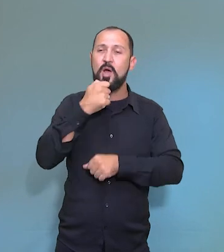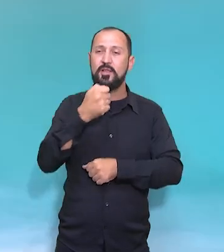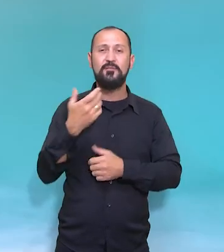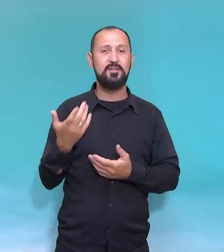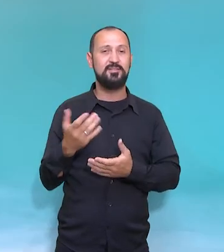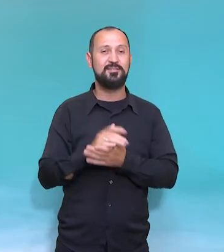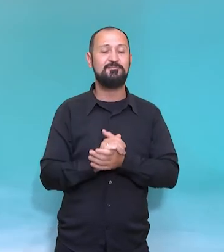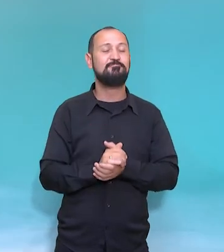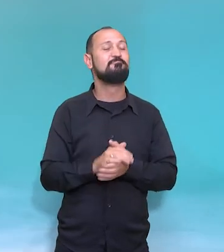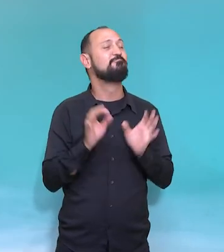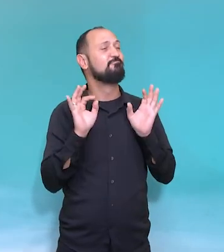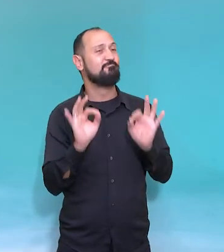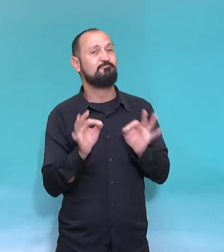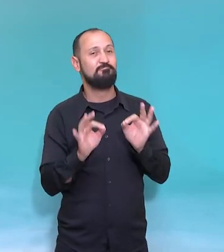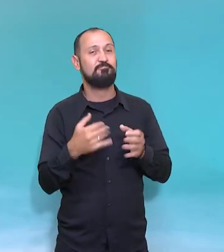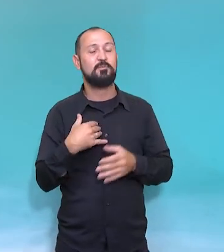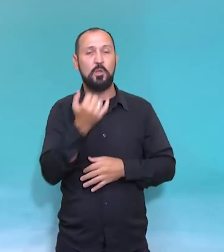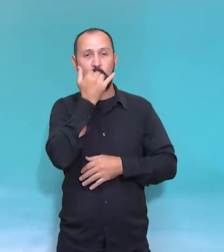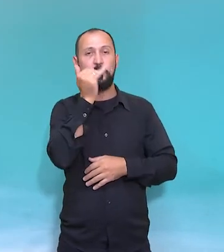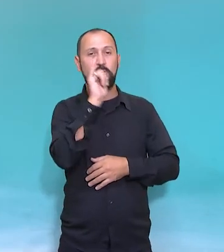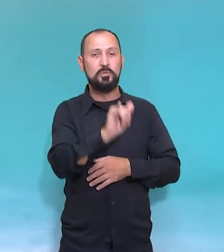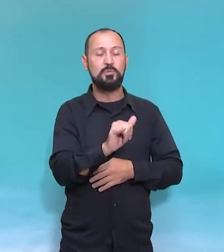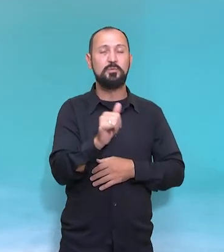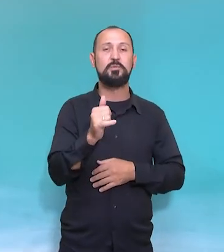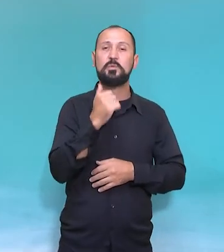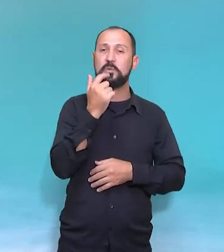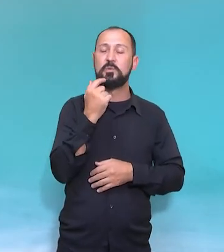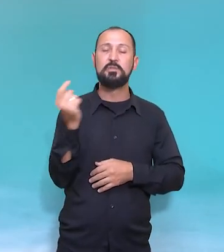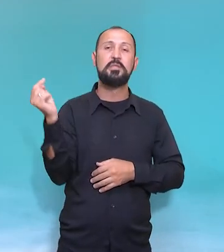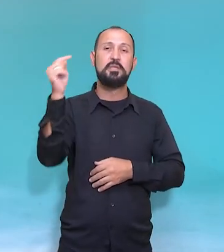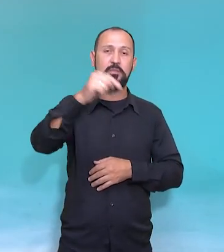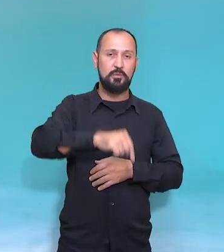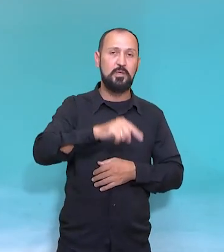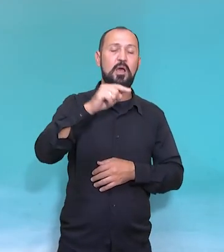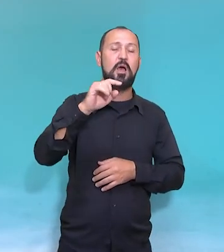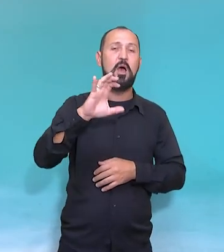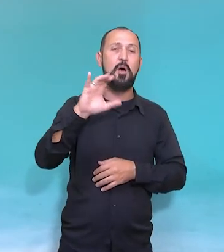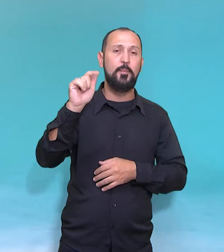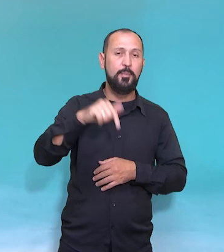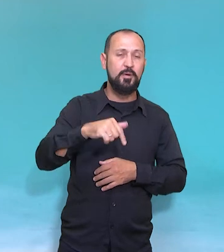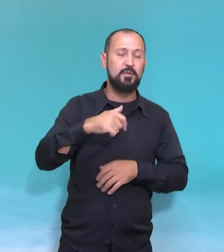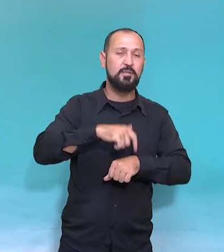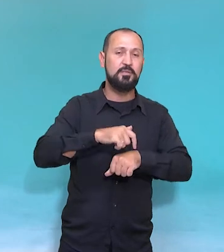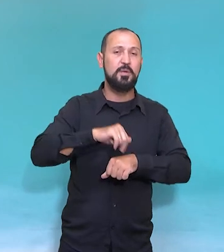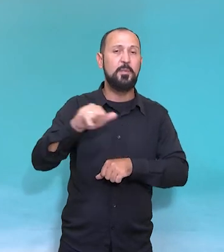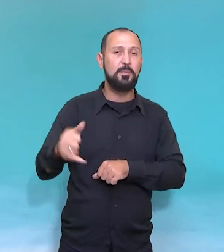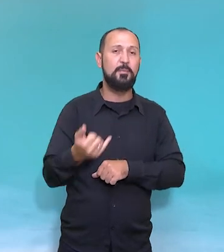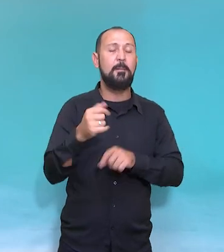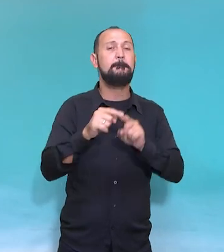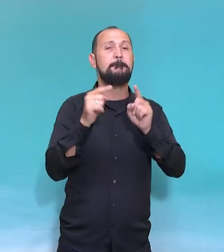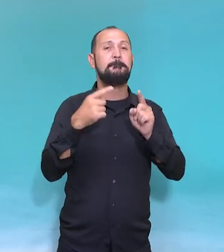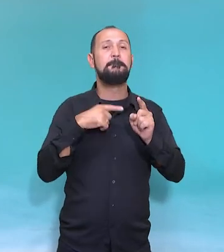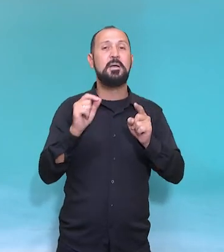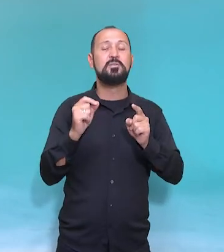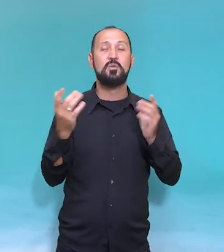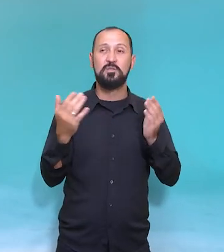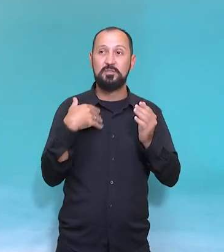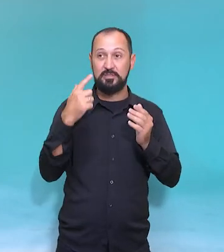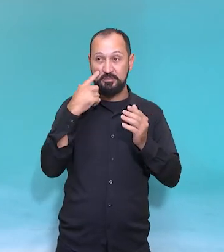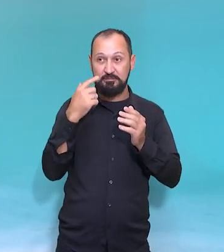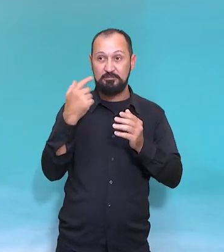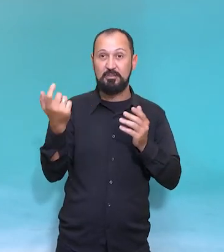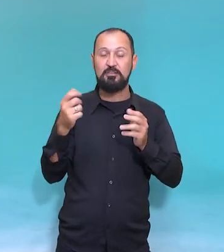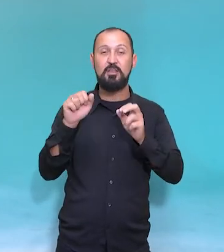Bruno. Exatamente, Paulo. Peço até desculpas de não poder ter ido aí a Campo Grande nessa oportunidade, mas eu tenho